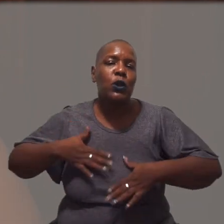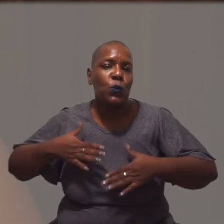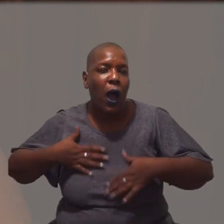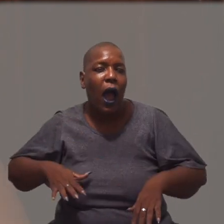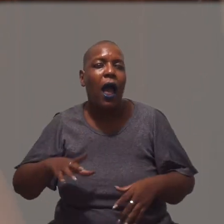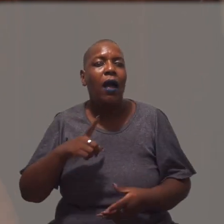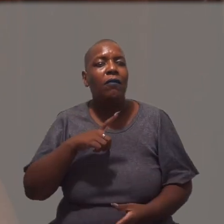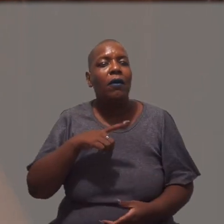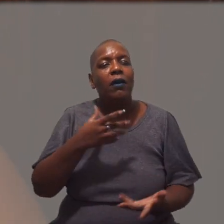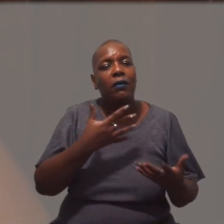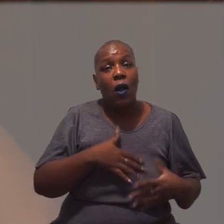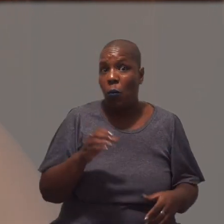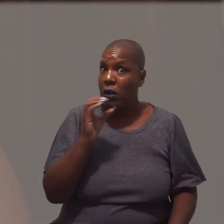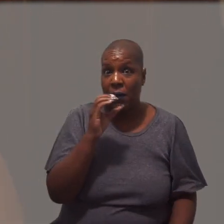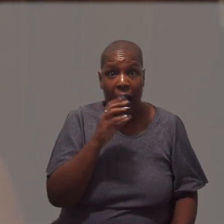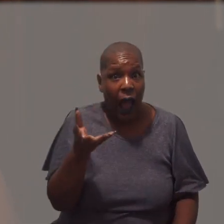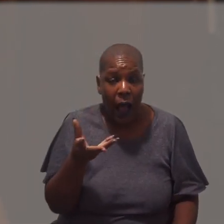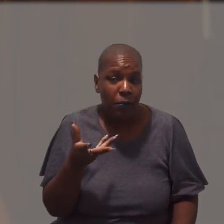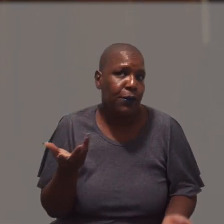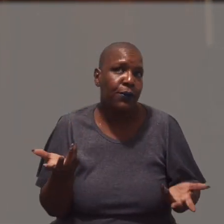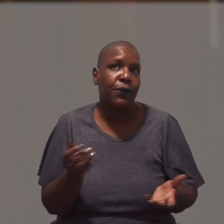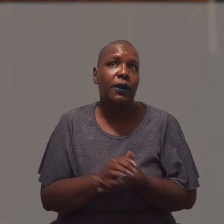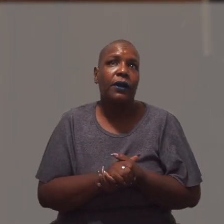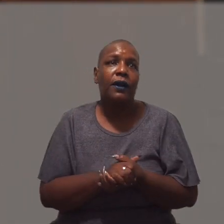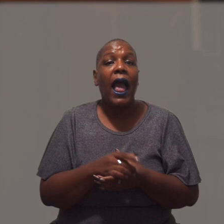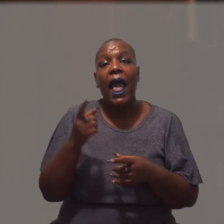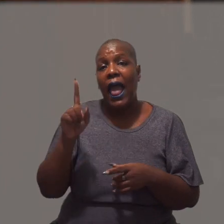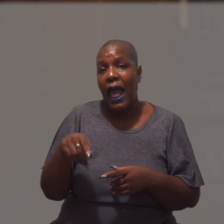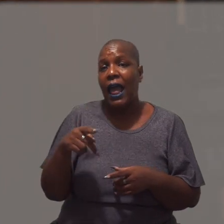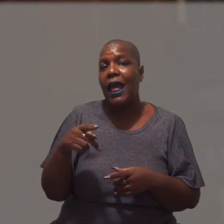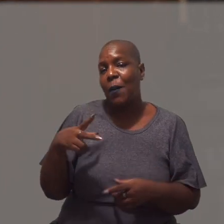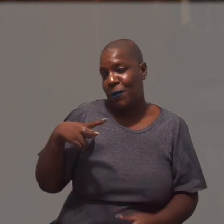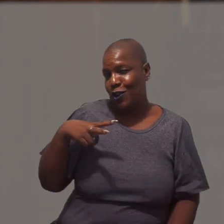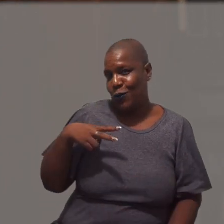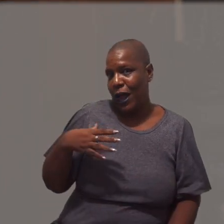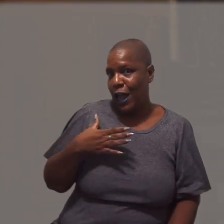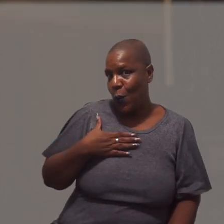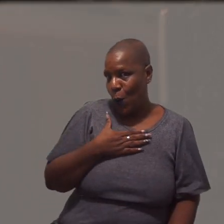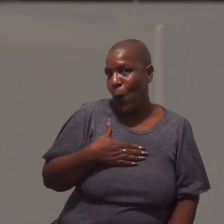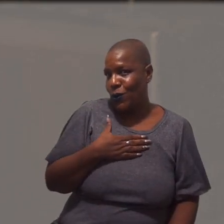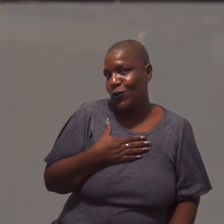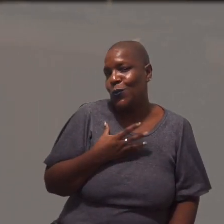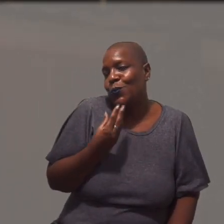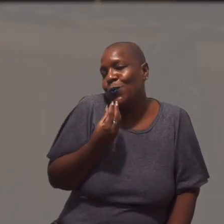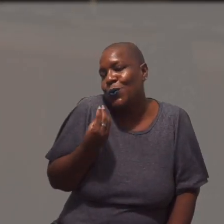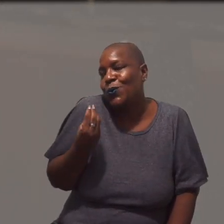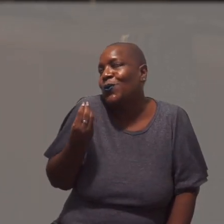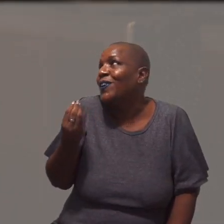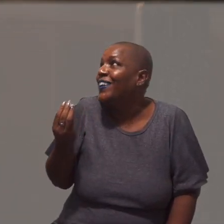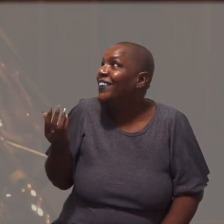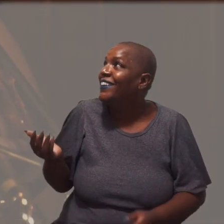mais suaves, mais tranquilos, ou você pode ir mais rápido. E é uma peça que, particularmente, eu gosto muito.